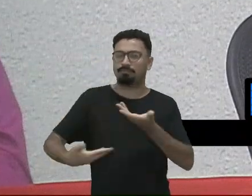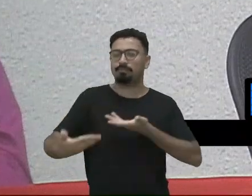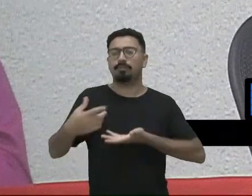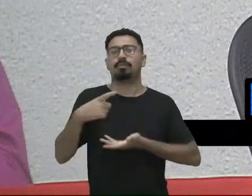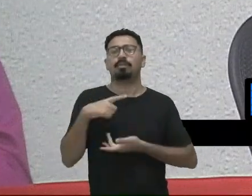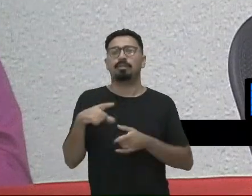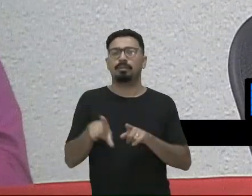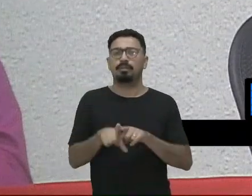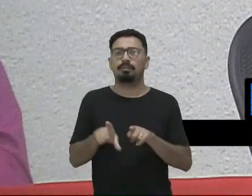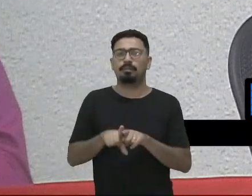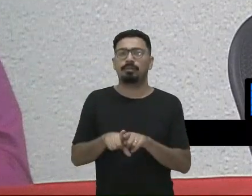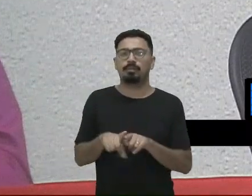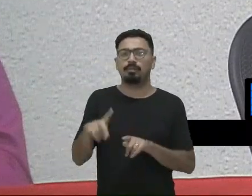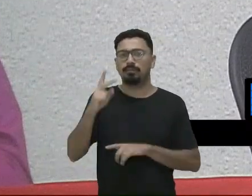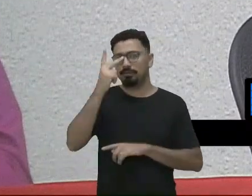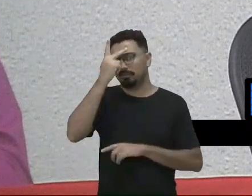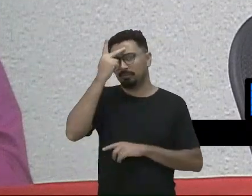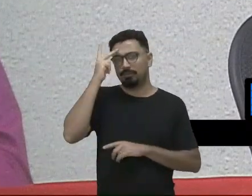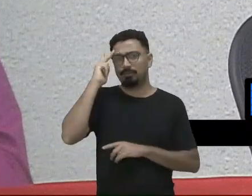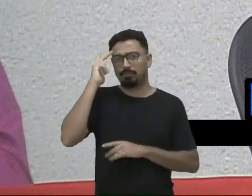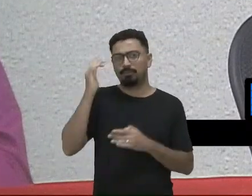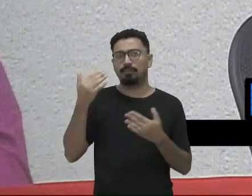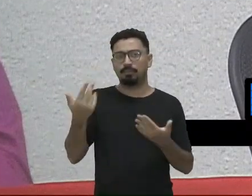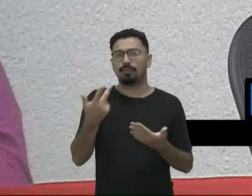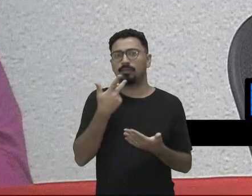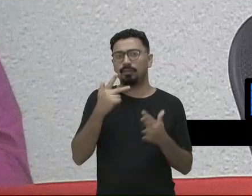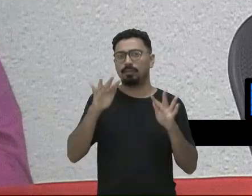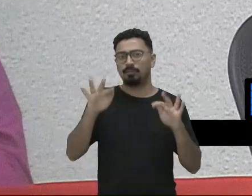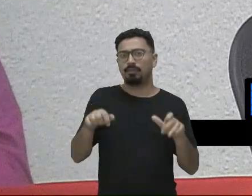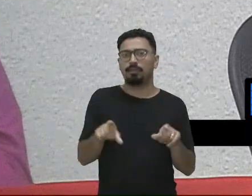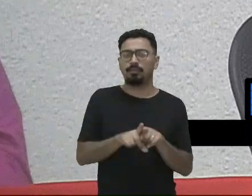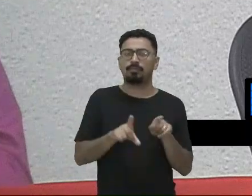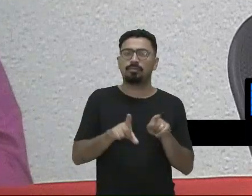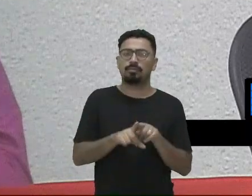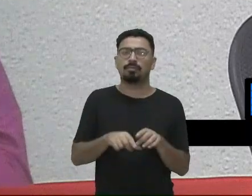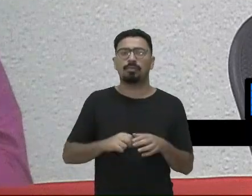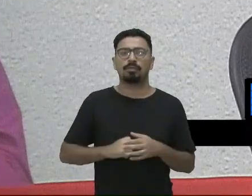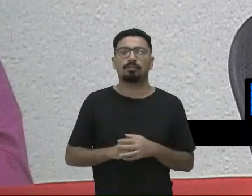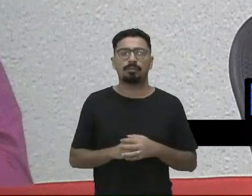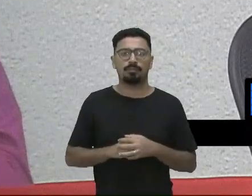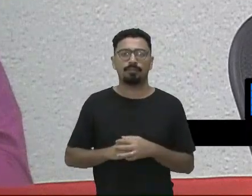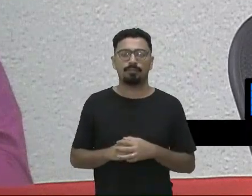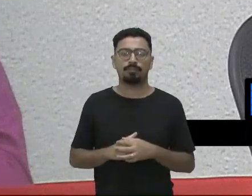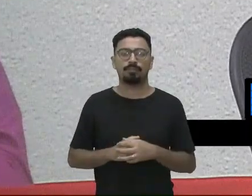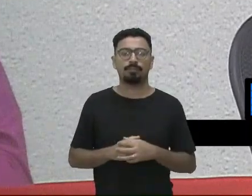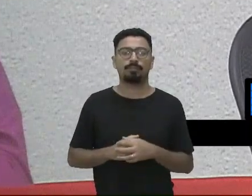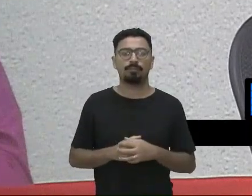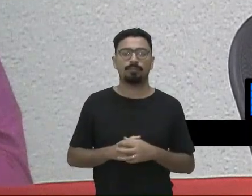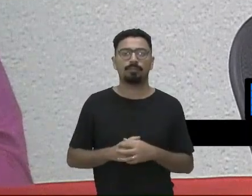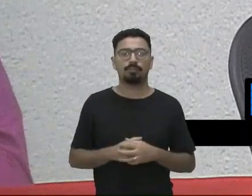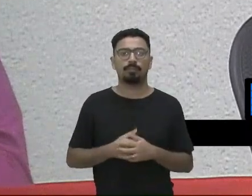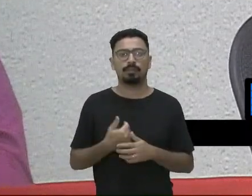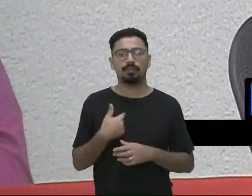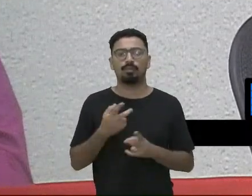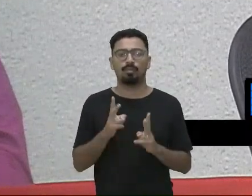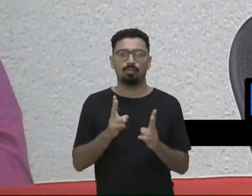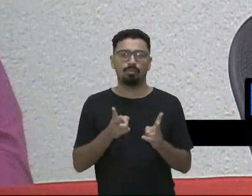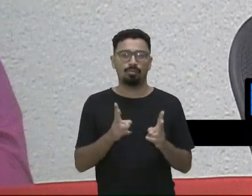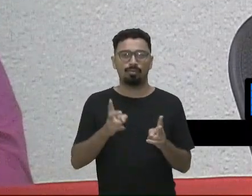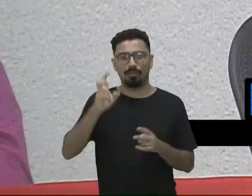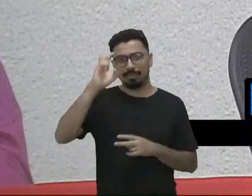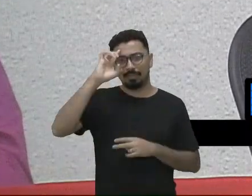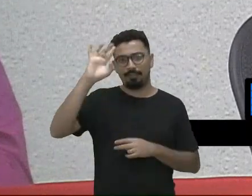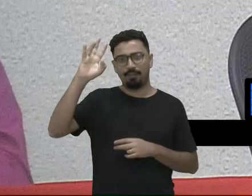próximo. Como consideração final, acho que também seguiria na linha da